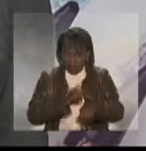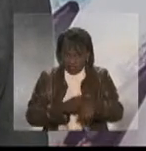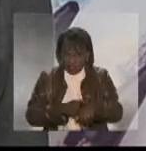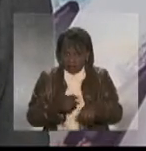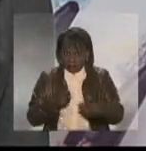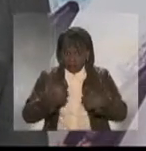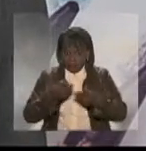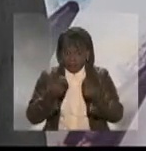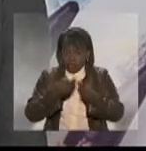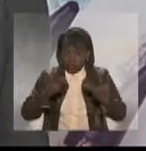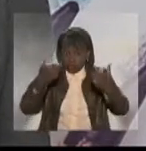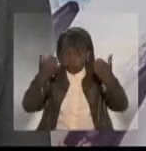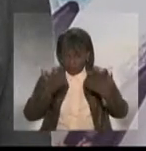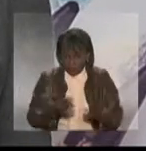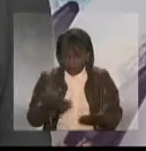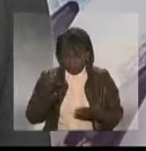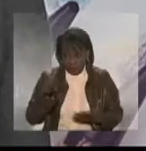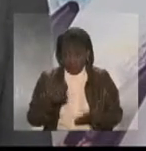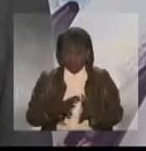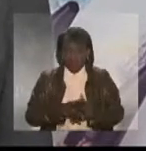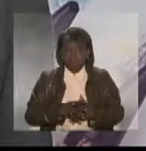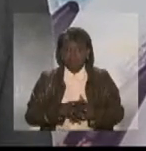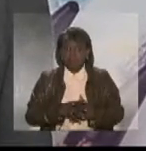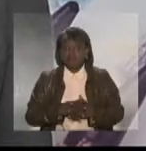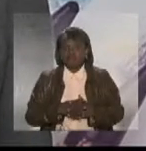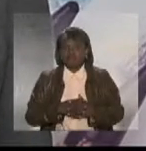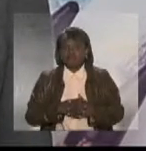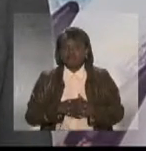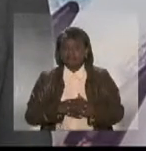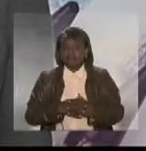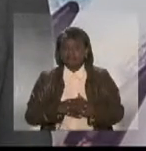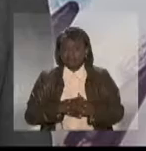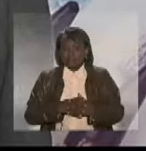pouquinho nesse bloco, porque eu tenho muita coisa que eu quero falar com você.